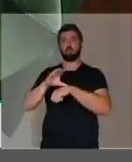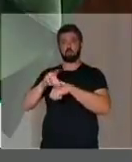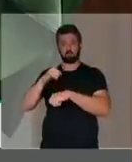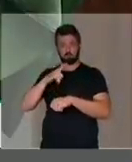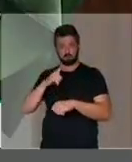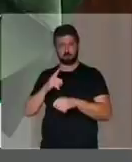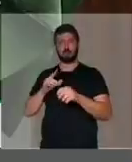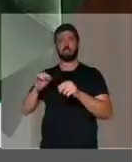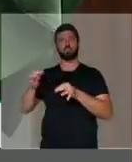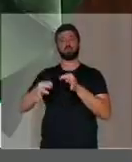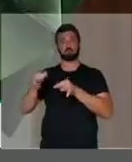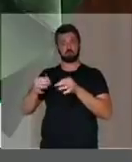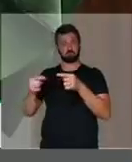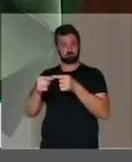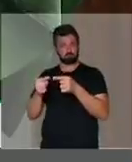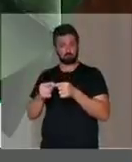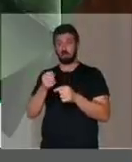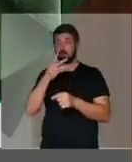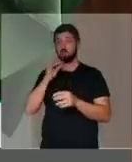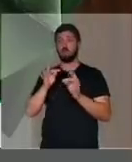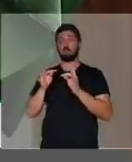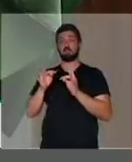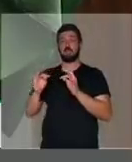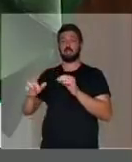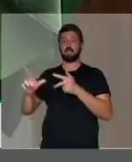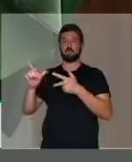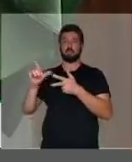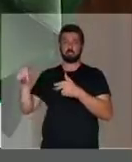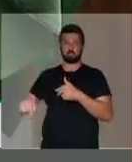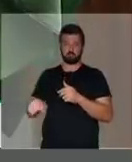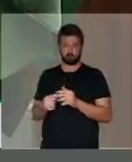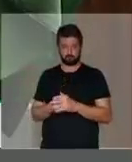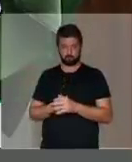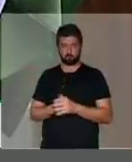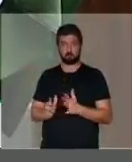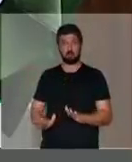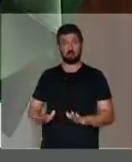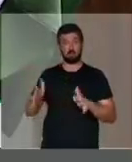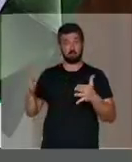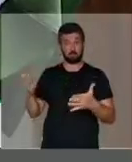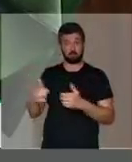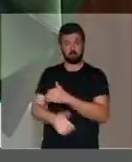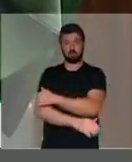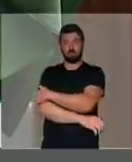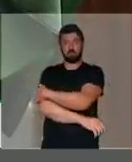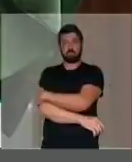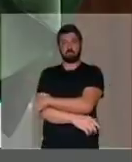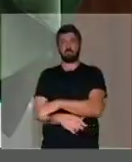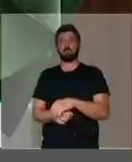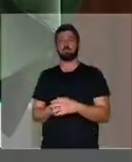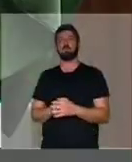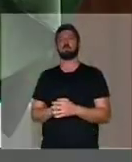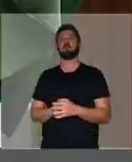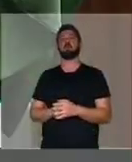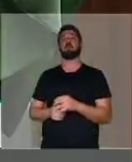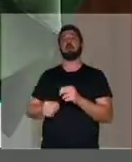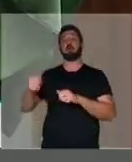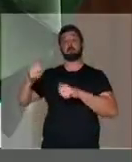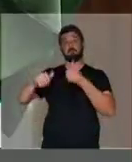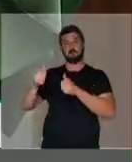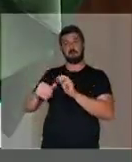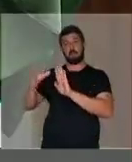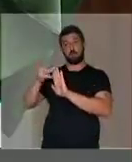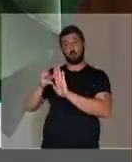constitucionalidade, juridicidade e boa técnica legislativa. Passamos então, e finalmente, à análise do